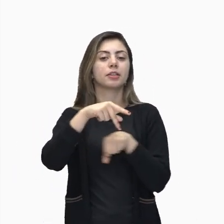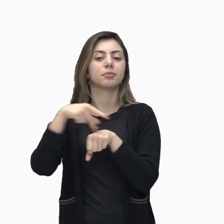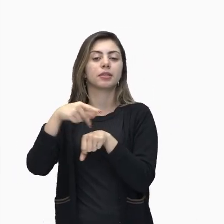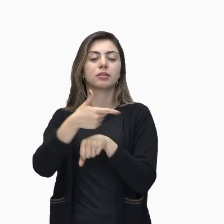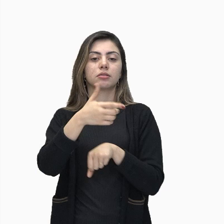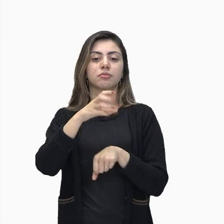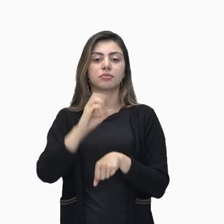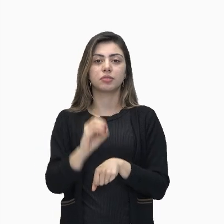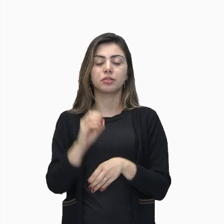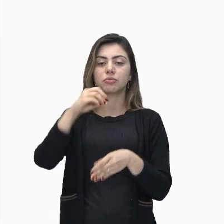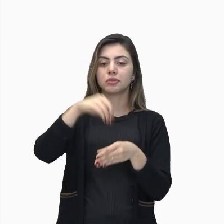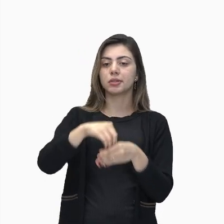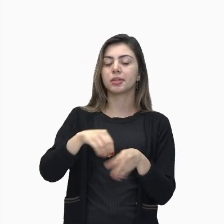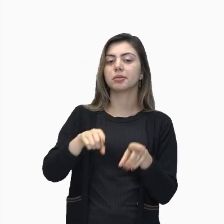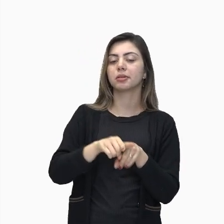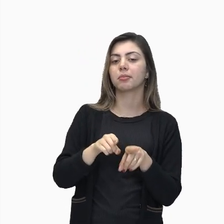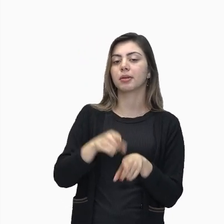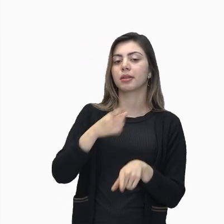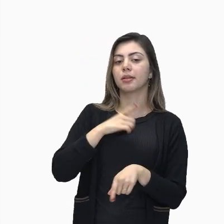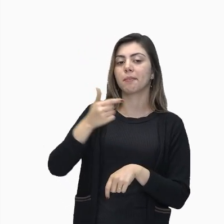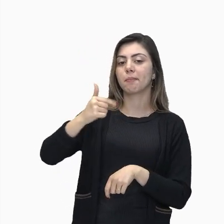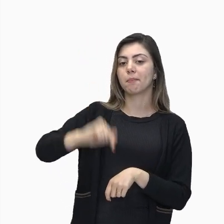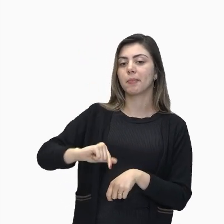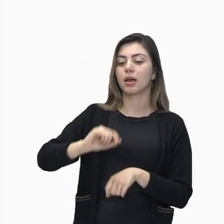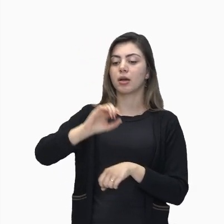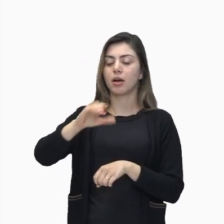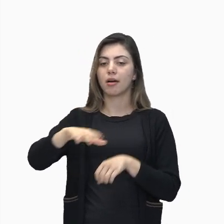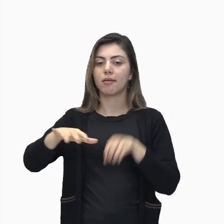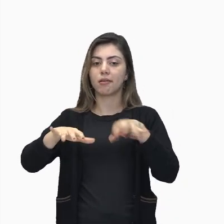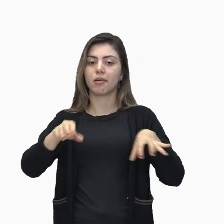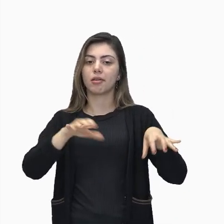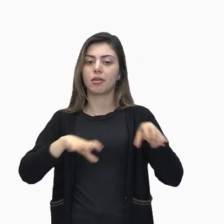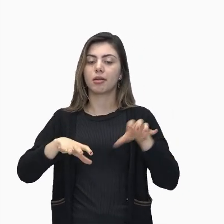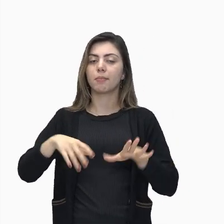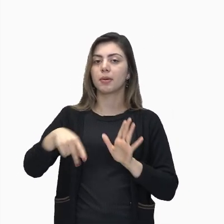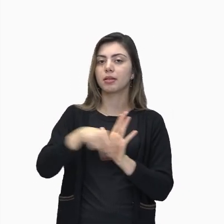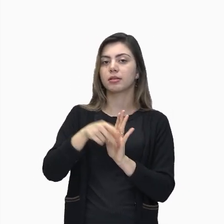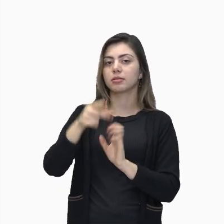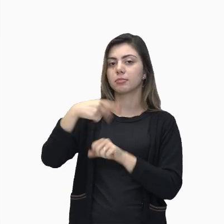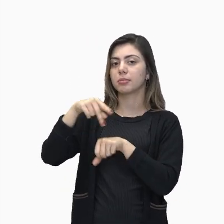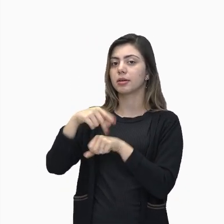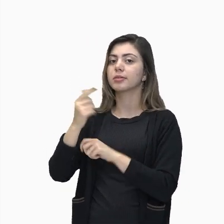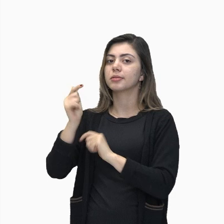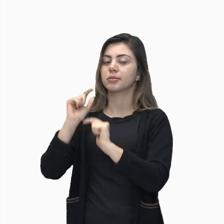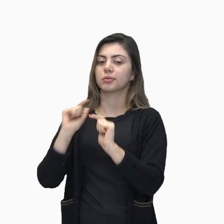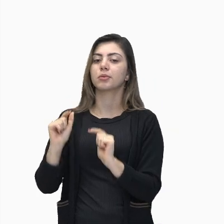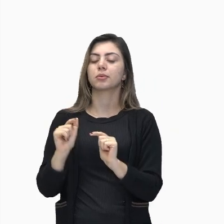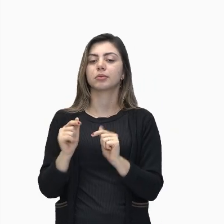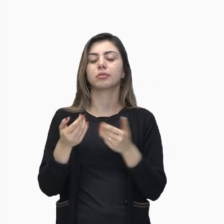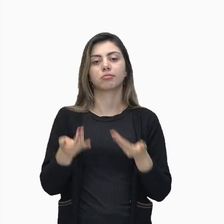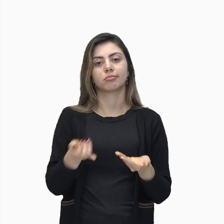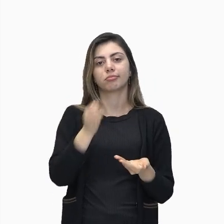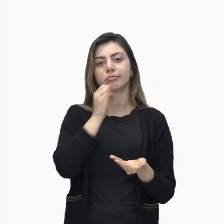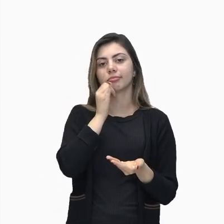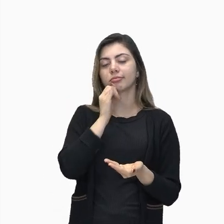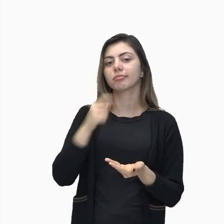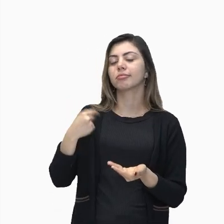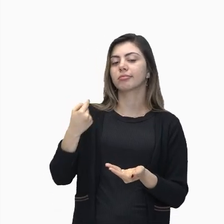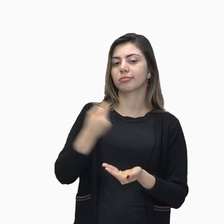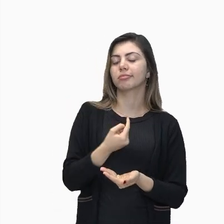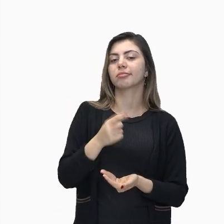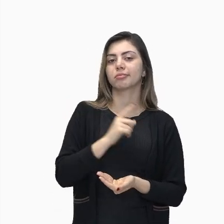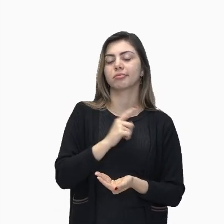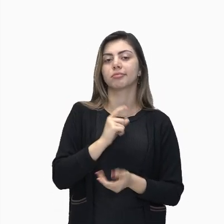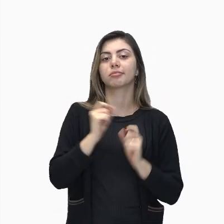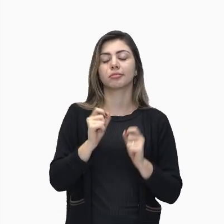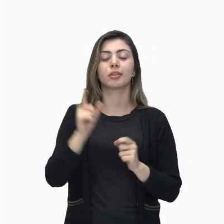mais 13 territórios que pertencem a outros países, né? A exemplo do que acontece aqui também